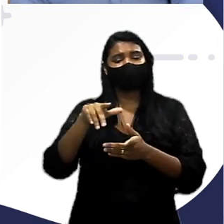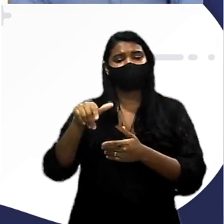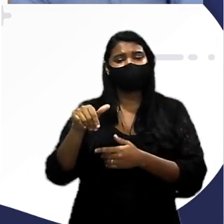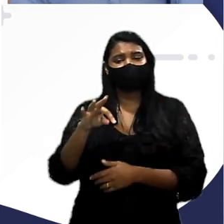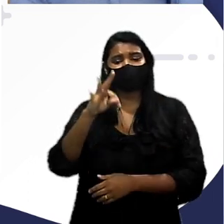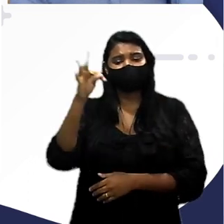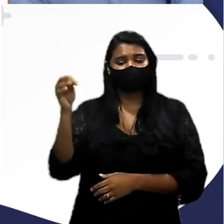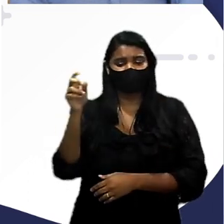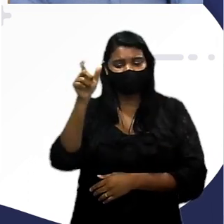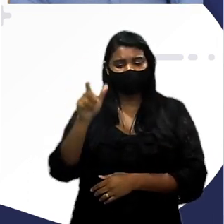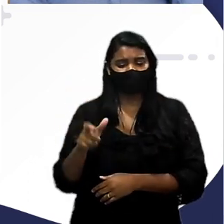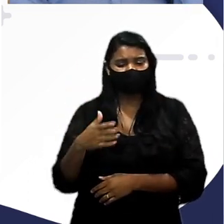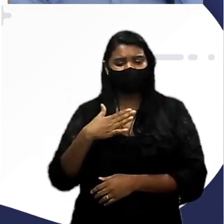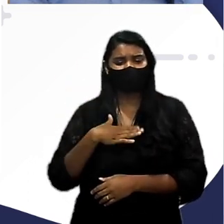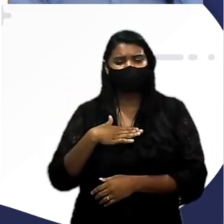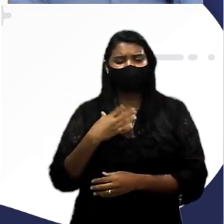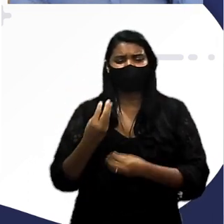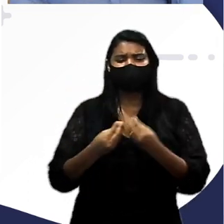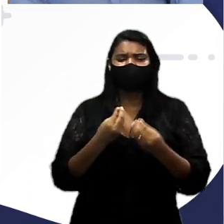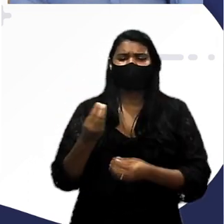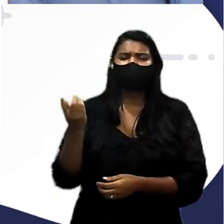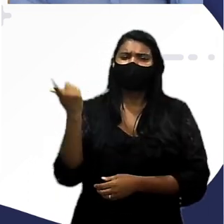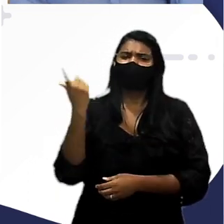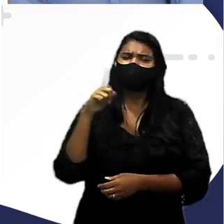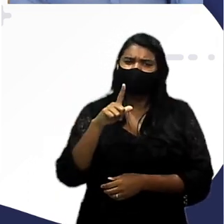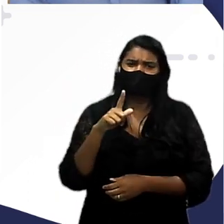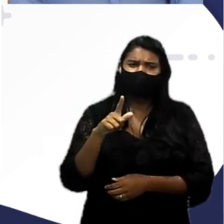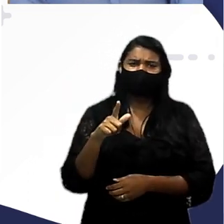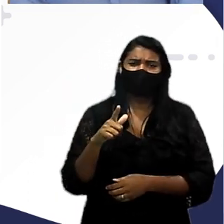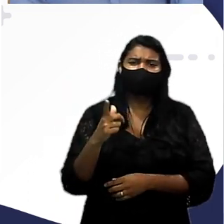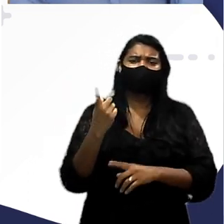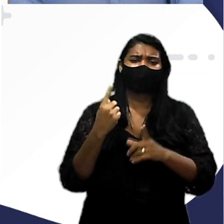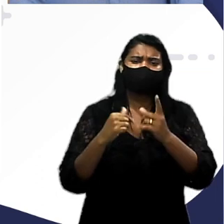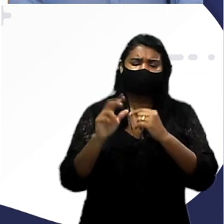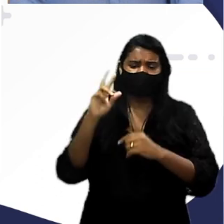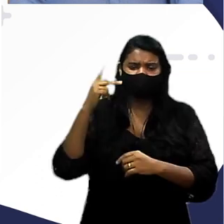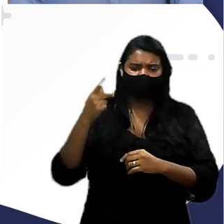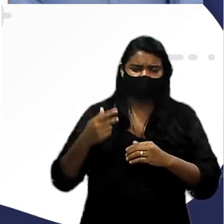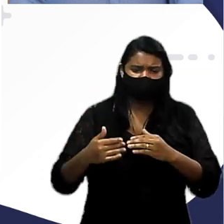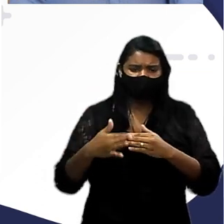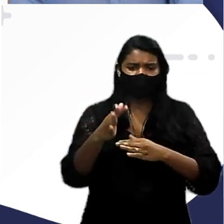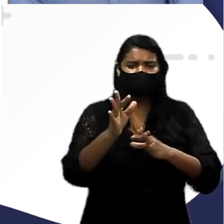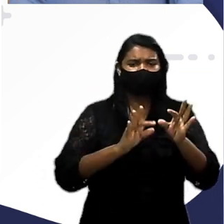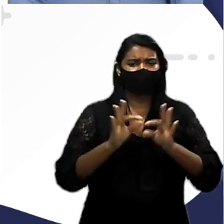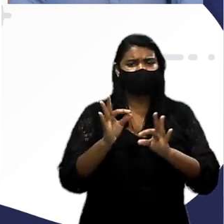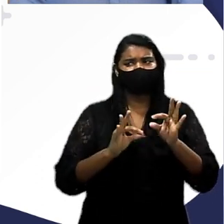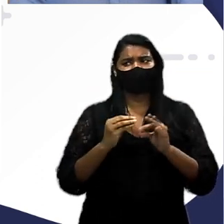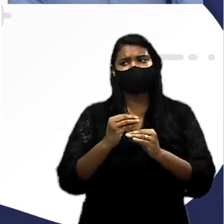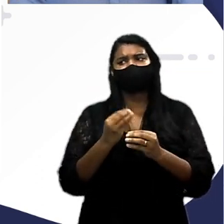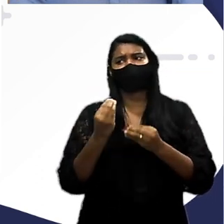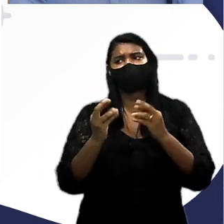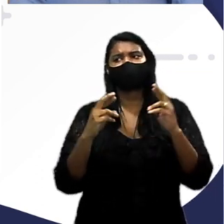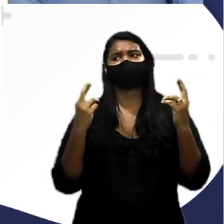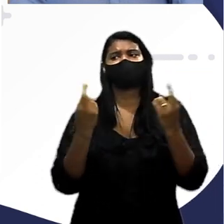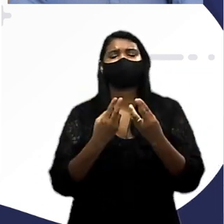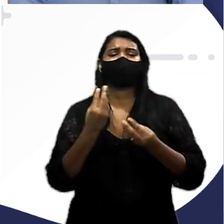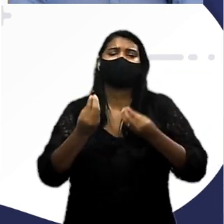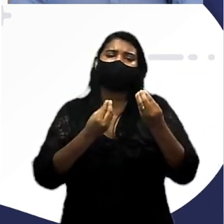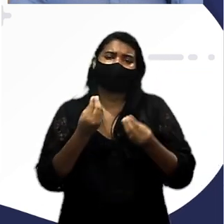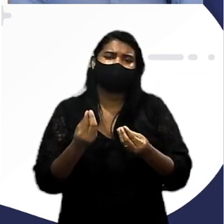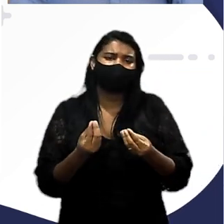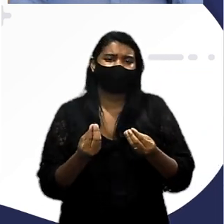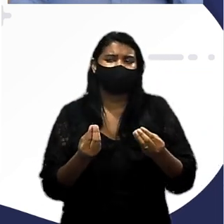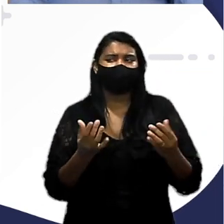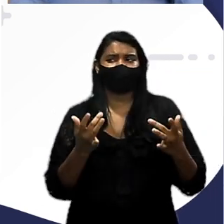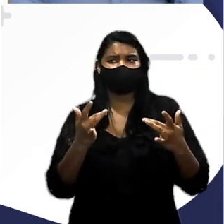forma eu vou conseguir reter esse meu capital humano nas organizações? Como eu vou fazer com que eles se